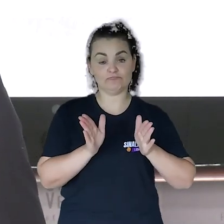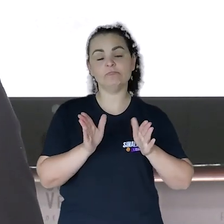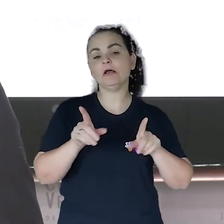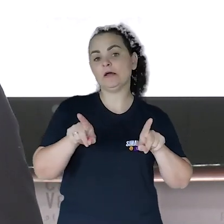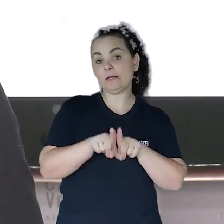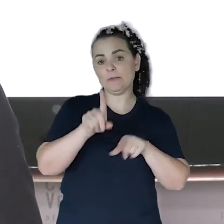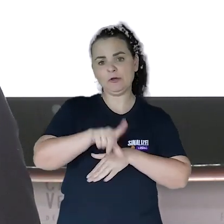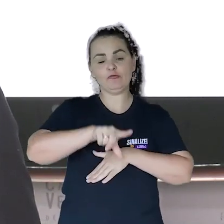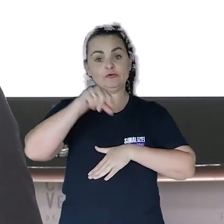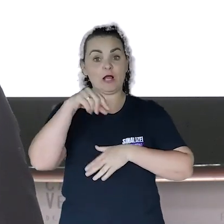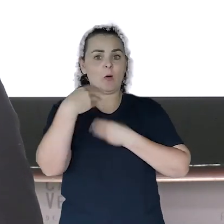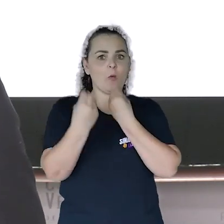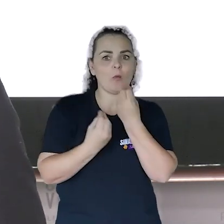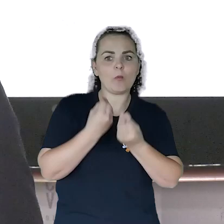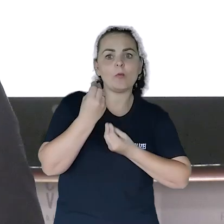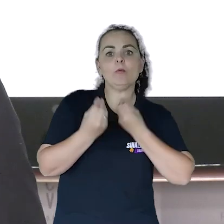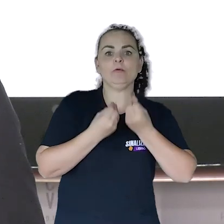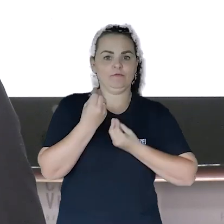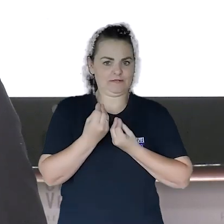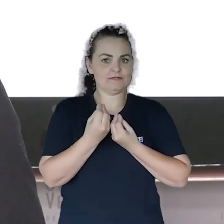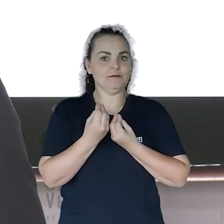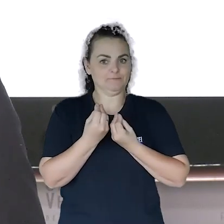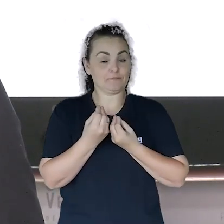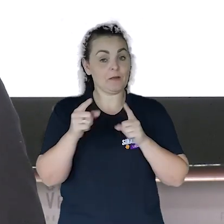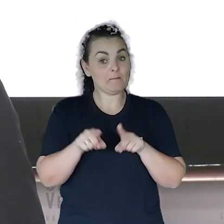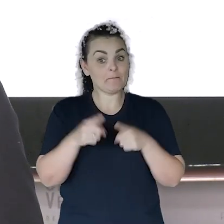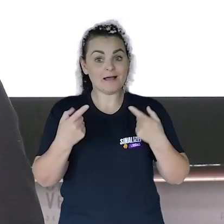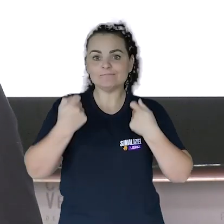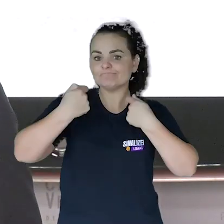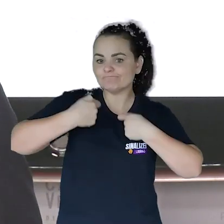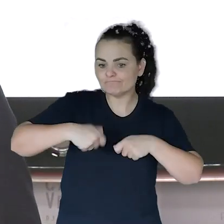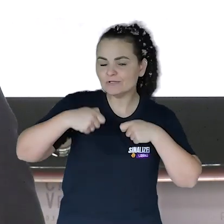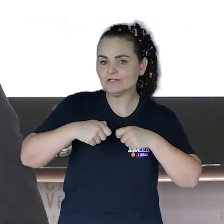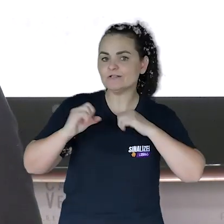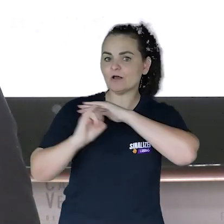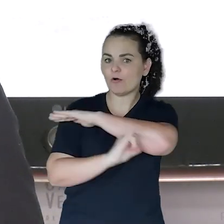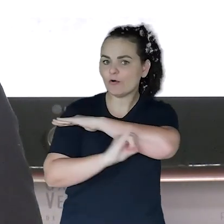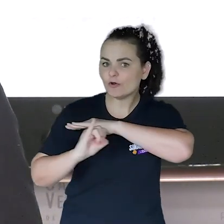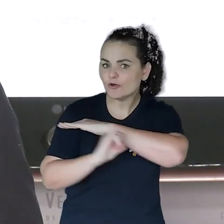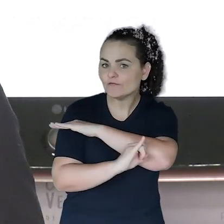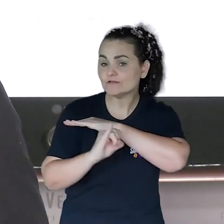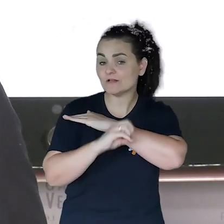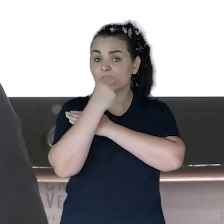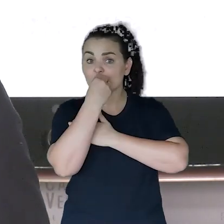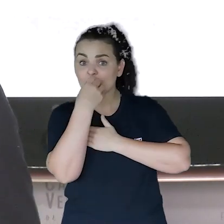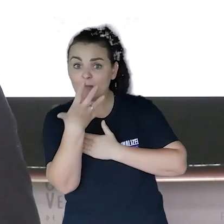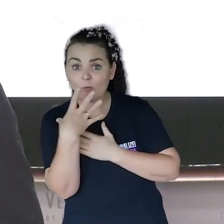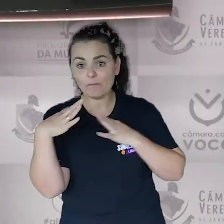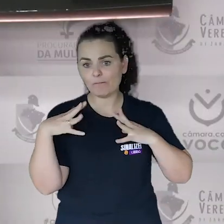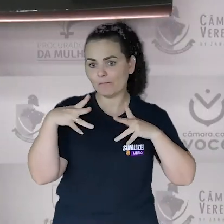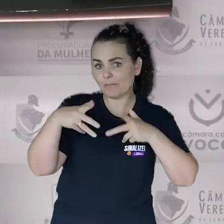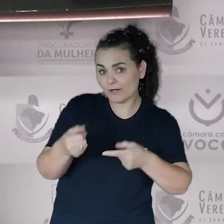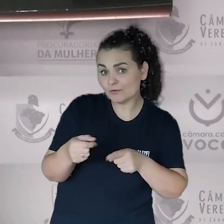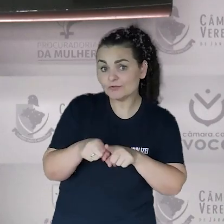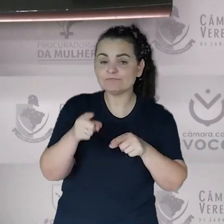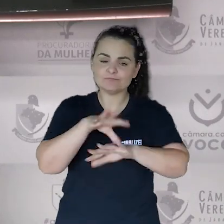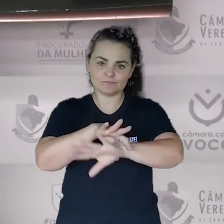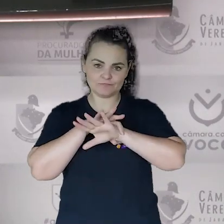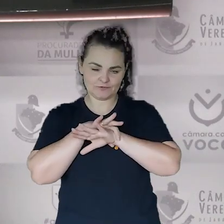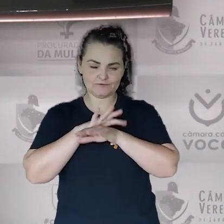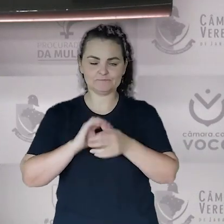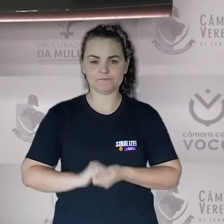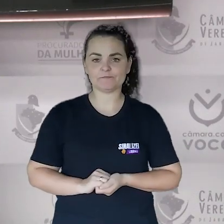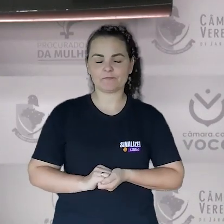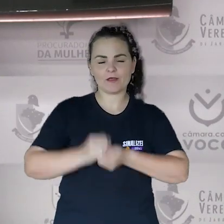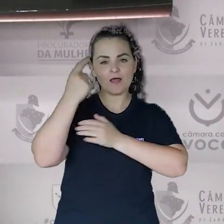layout para maximizar a eficiência e garantir uma infraestrutura funcional e segura além disso